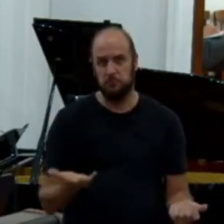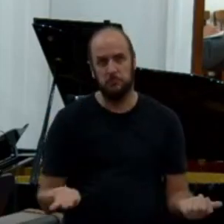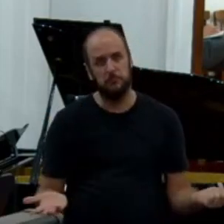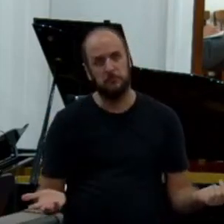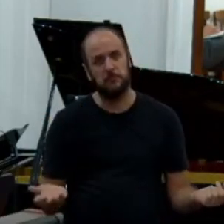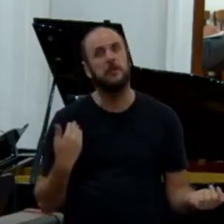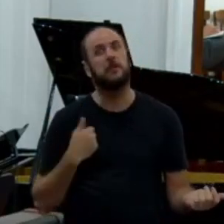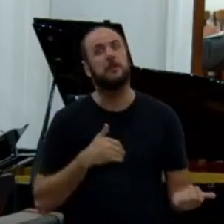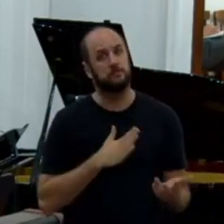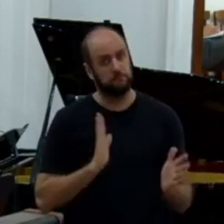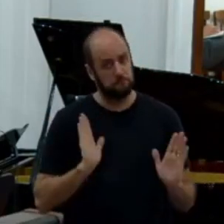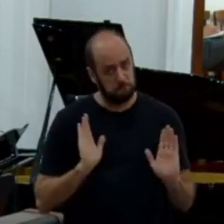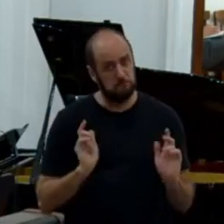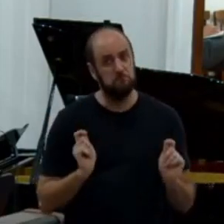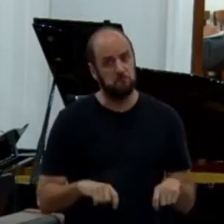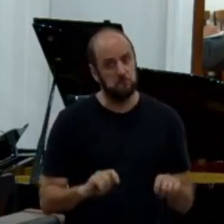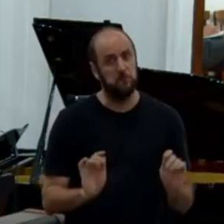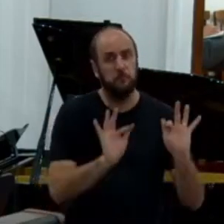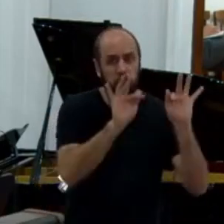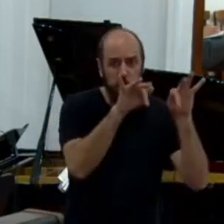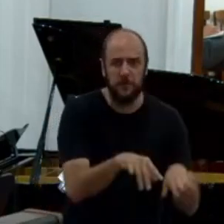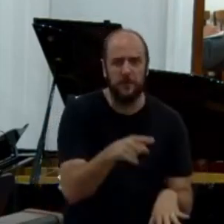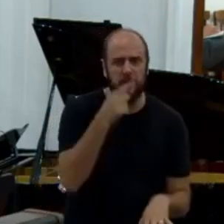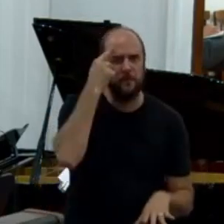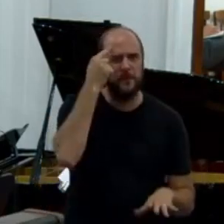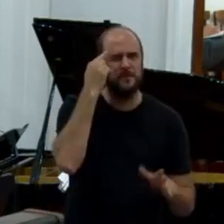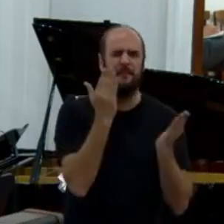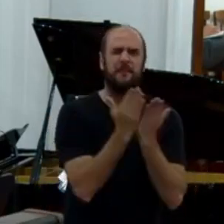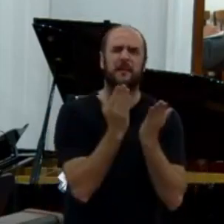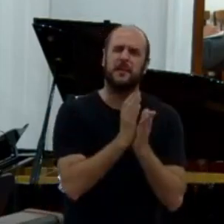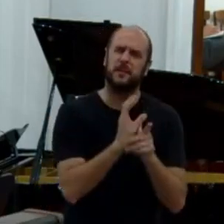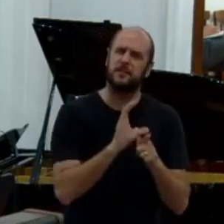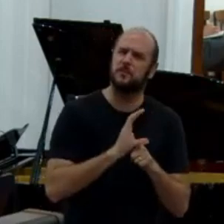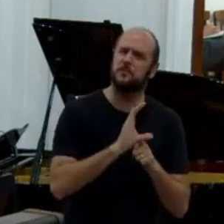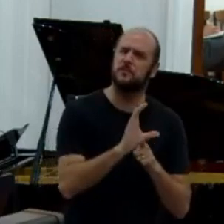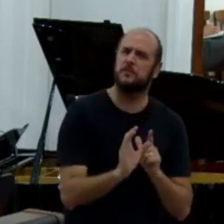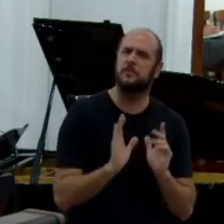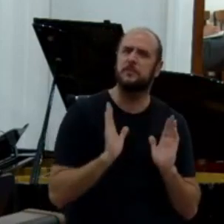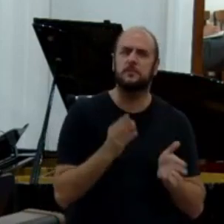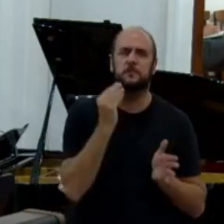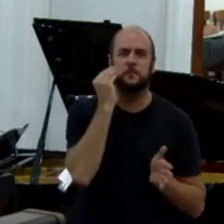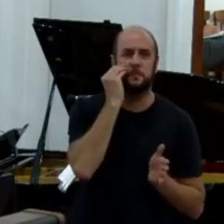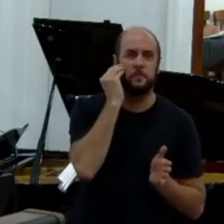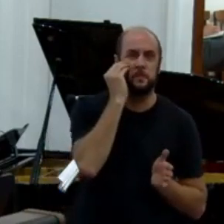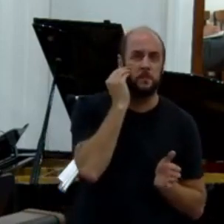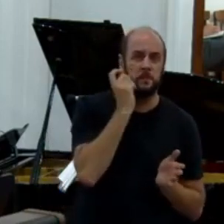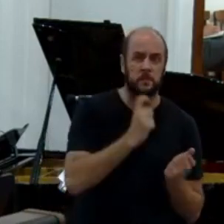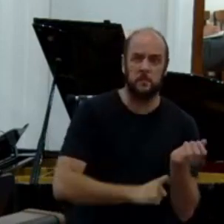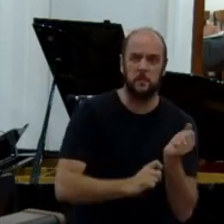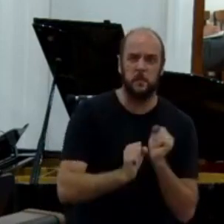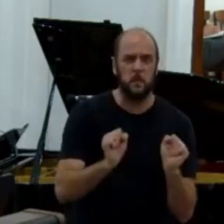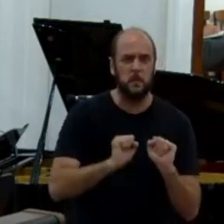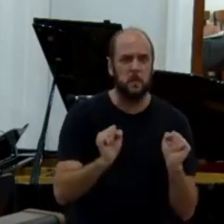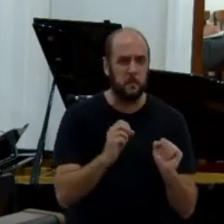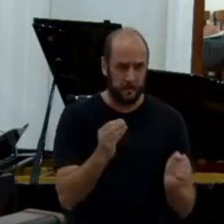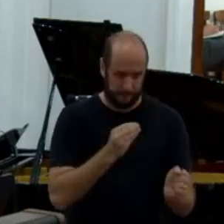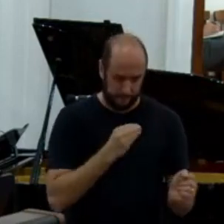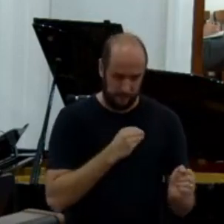nós podemos chegar à conclusão que os crentes lá em Corinto experimentavam essa ira